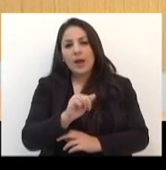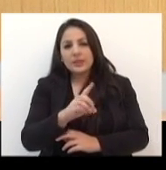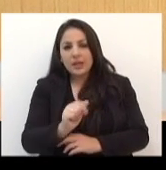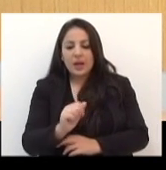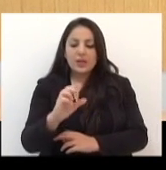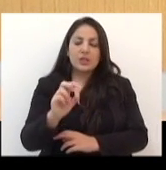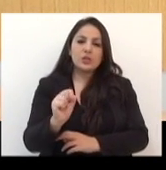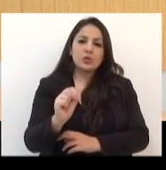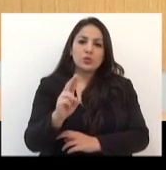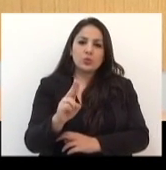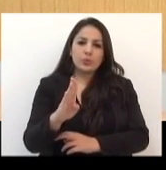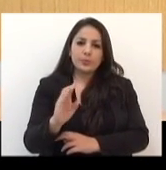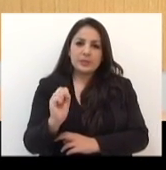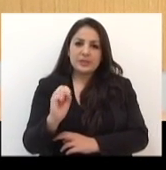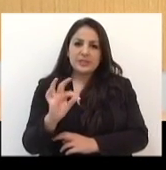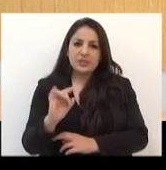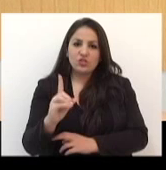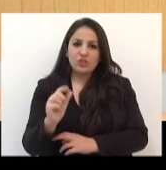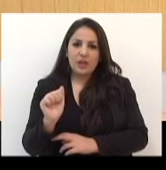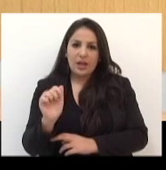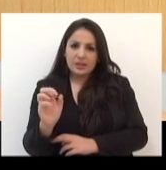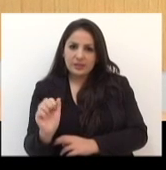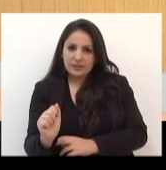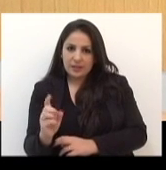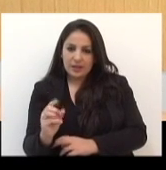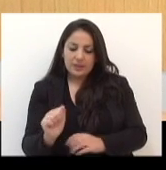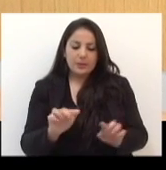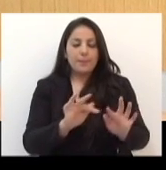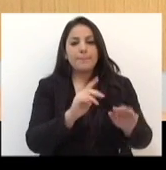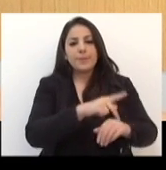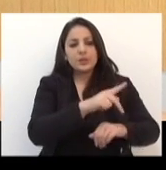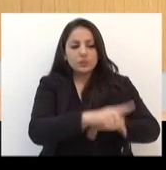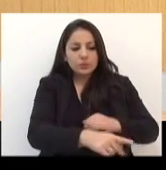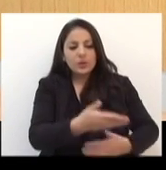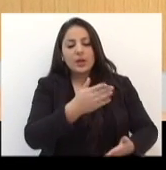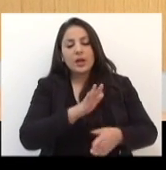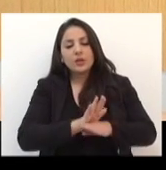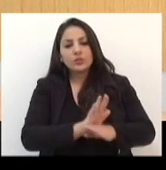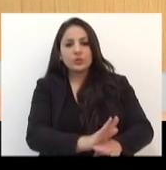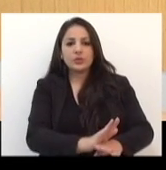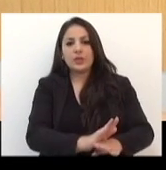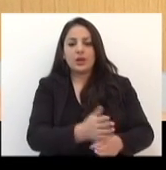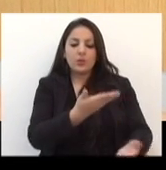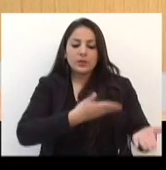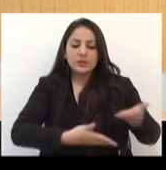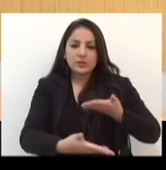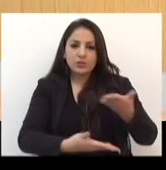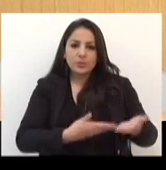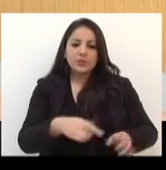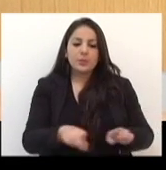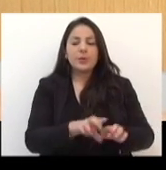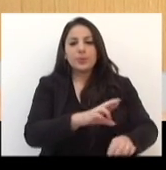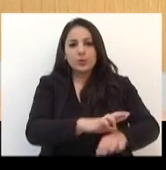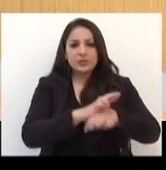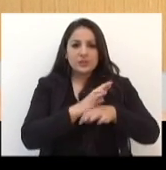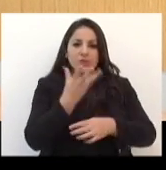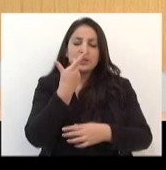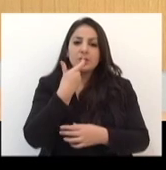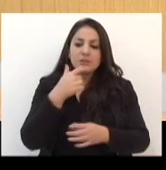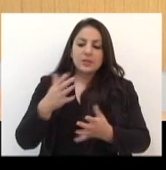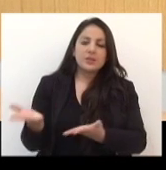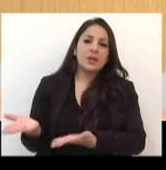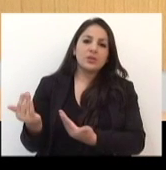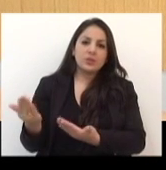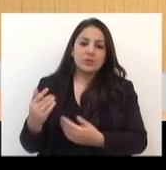Fundo. A iniciativa do Poder Executivo vai contribuir com o atendimento e a proteção de crianças e adolescentes